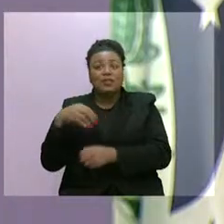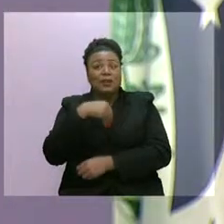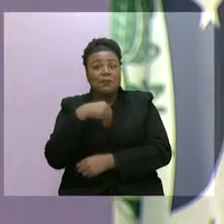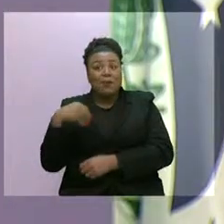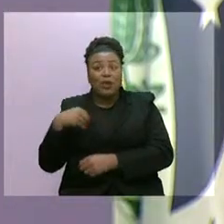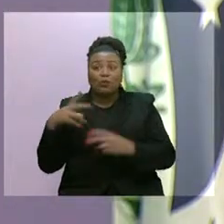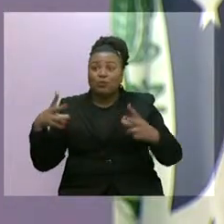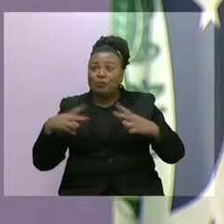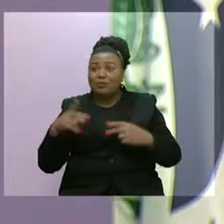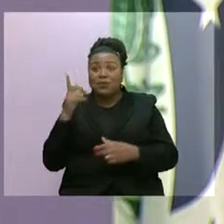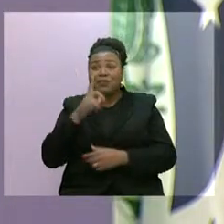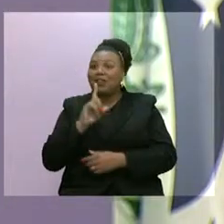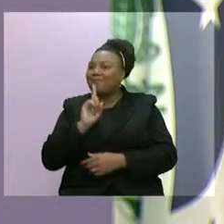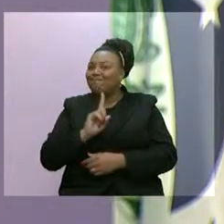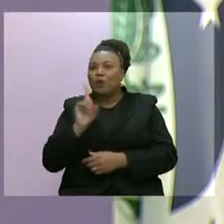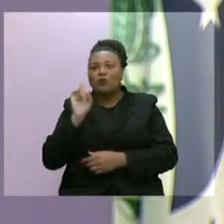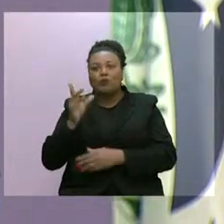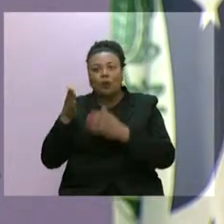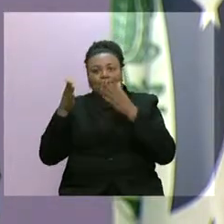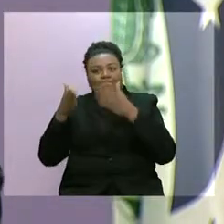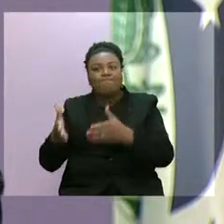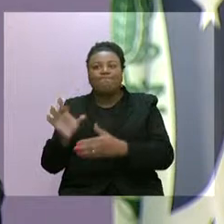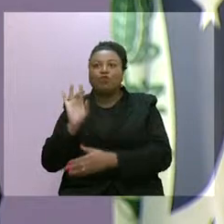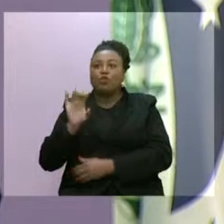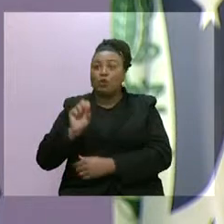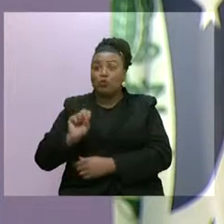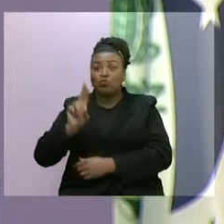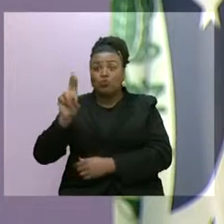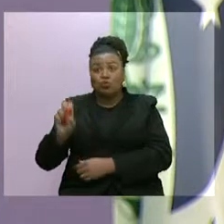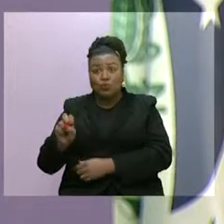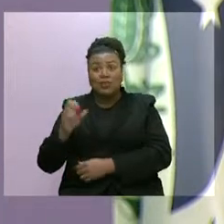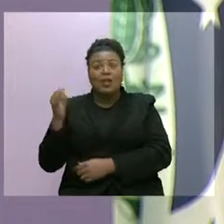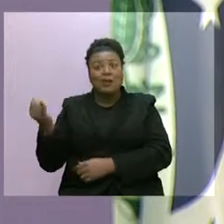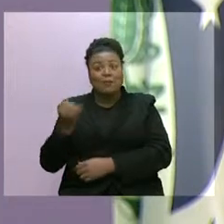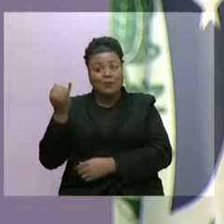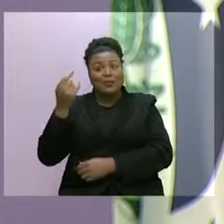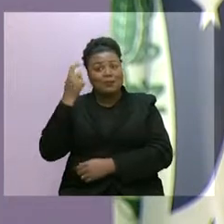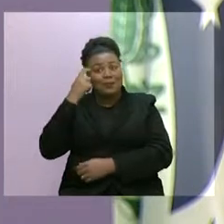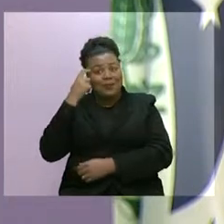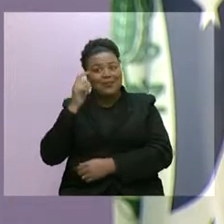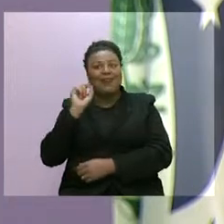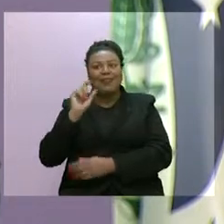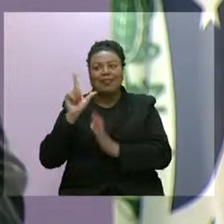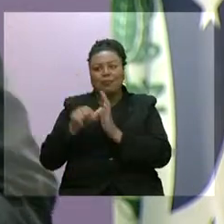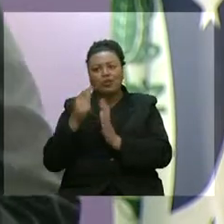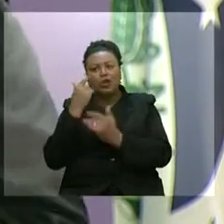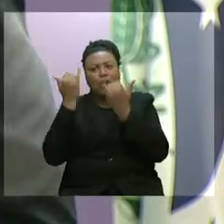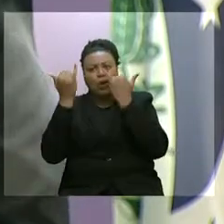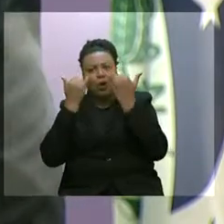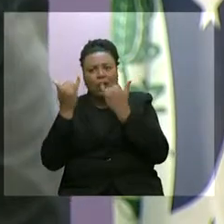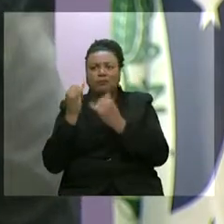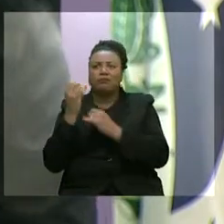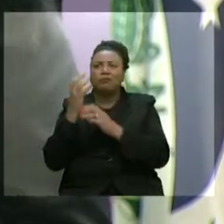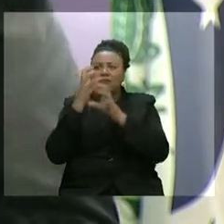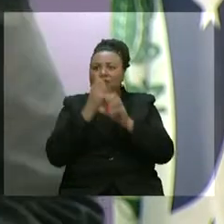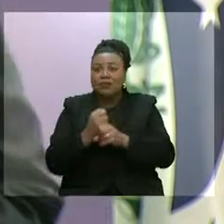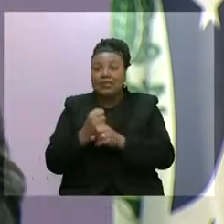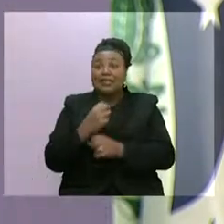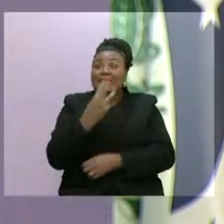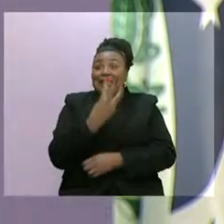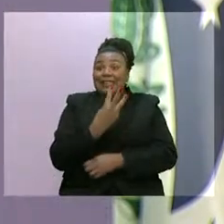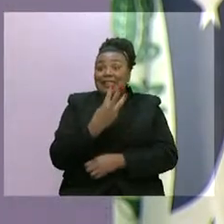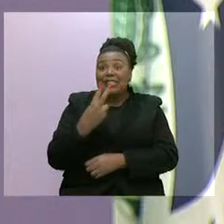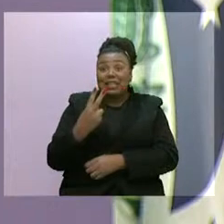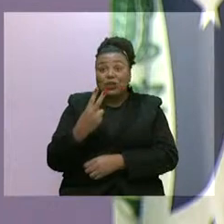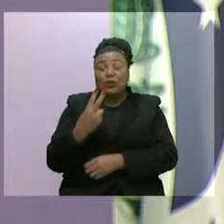médica particular. Ele só depende do SUS. É importante a gente ter isso na cabeça para depois conseguir olhar os dados. 32,